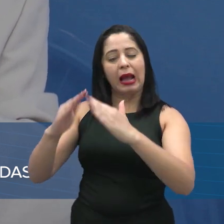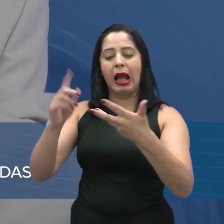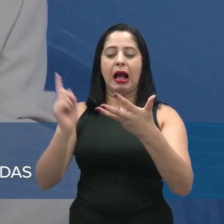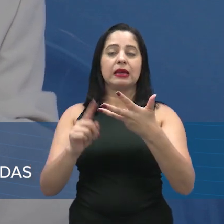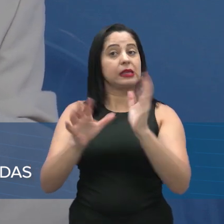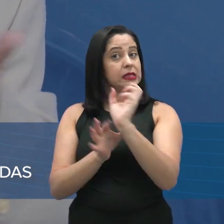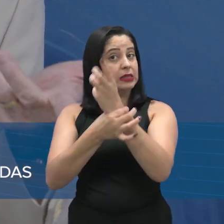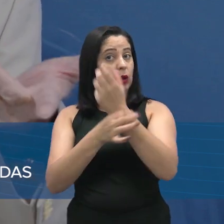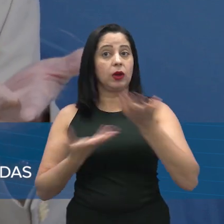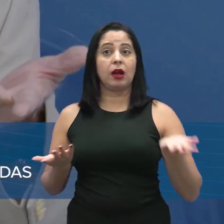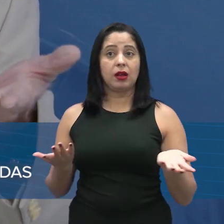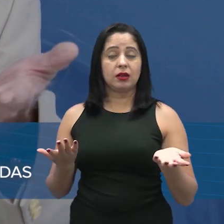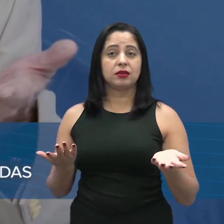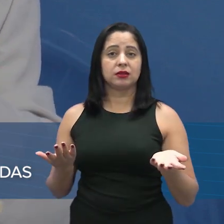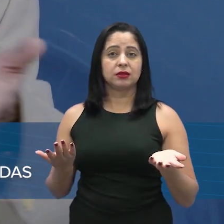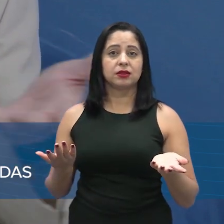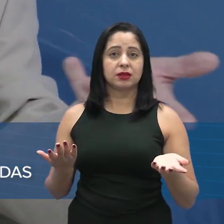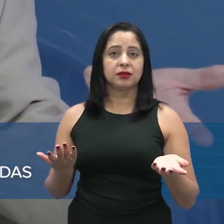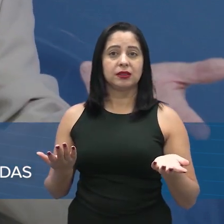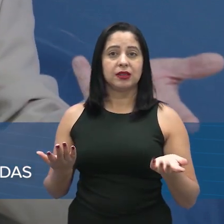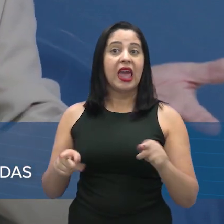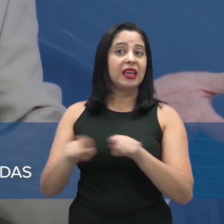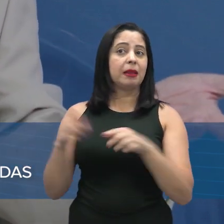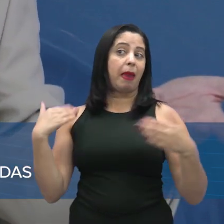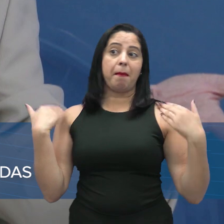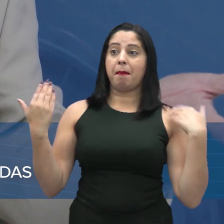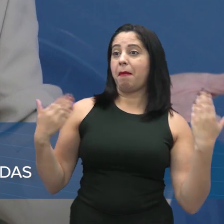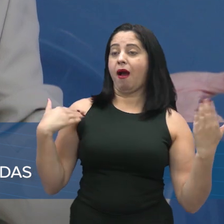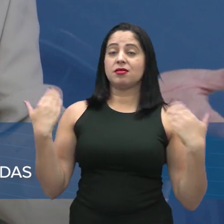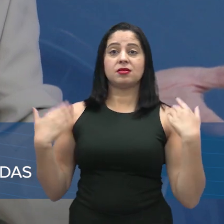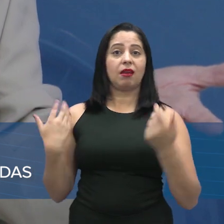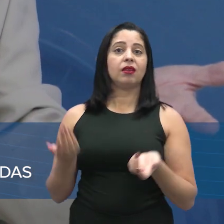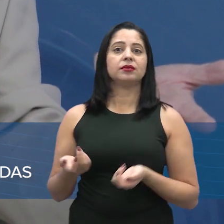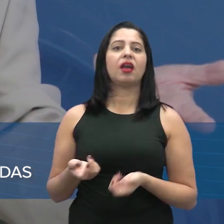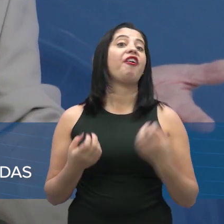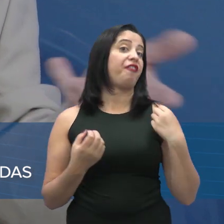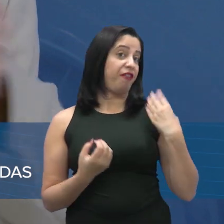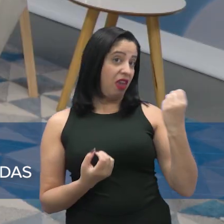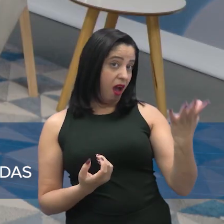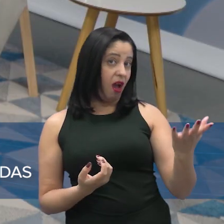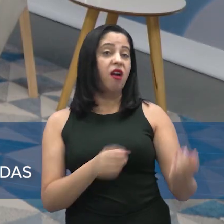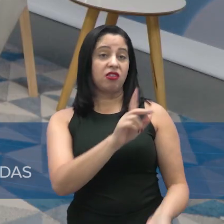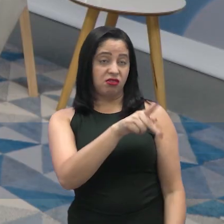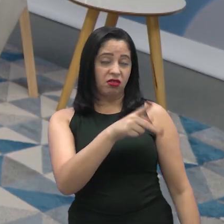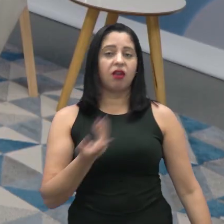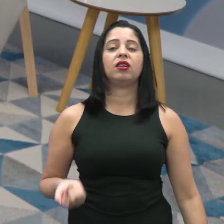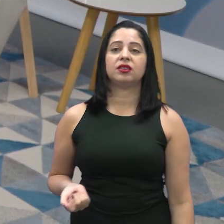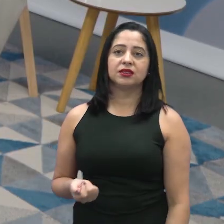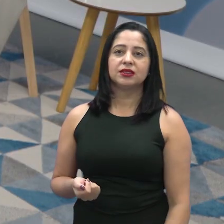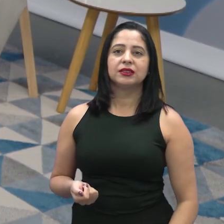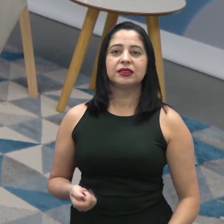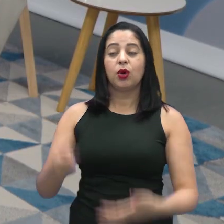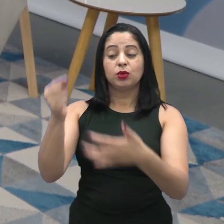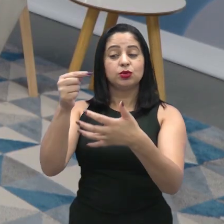habitação, segurança, né? E, inclusive, lazer e entretenimento. Viagens, né? Então,